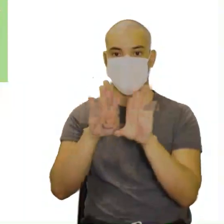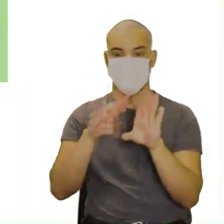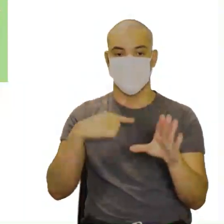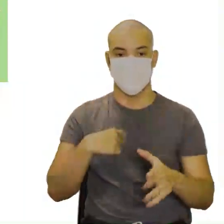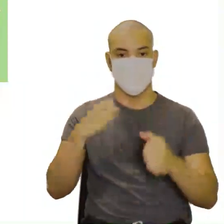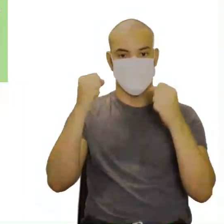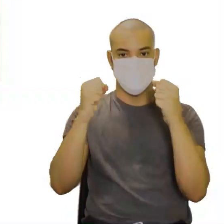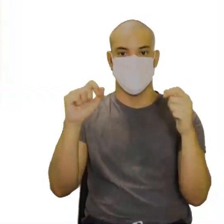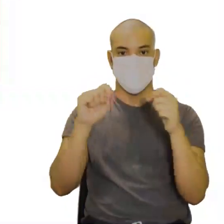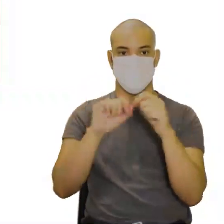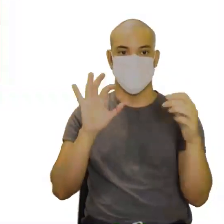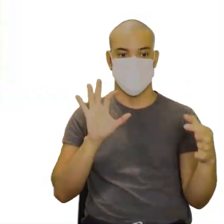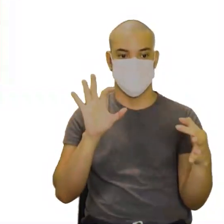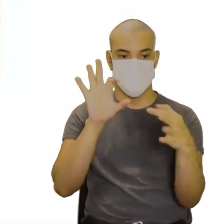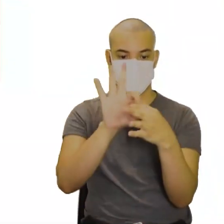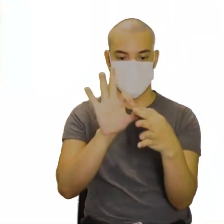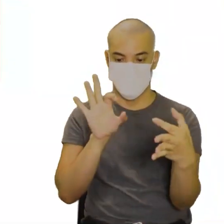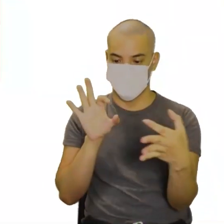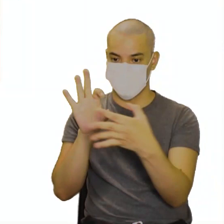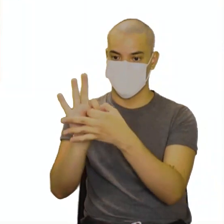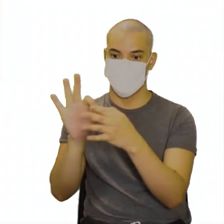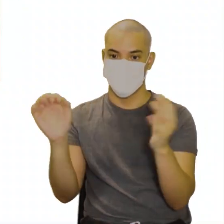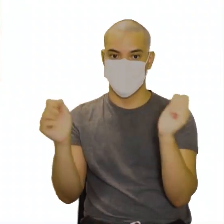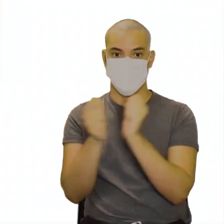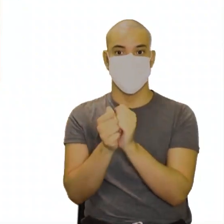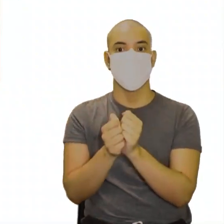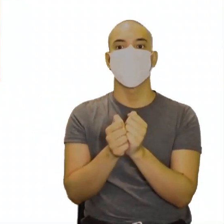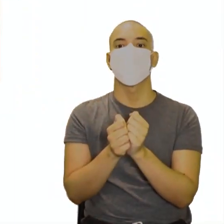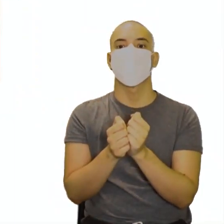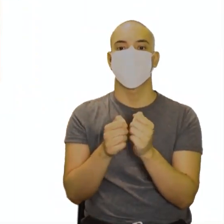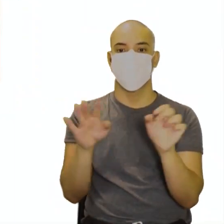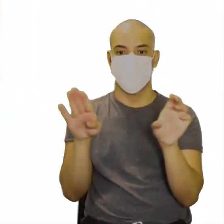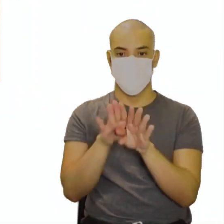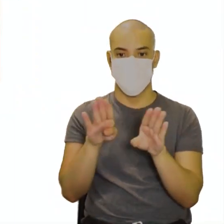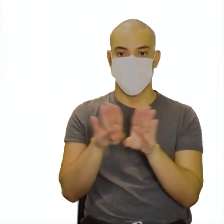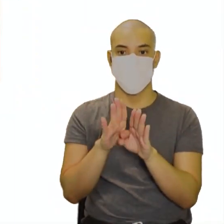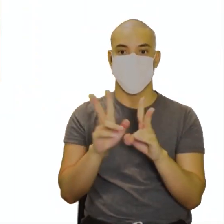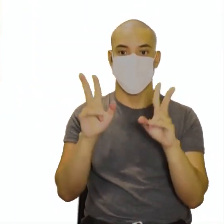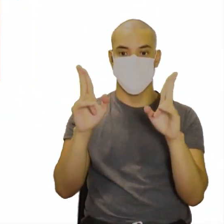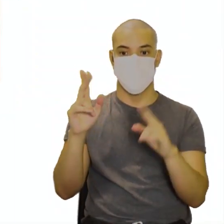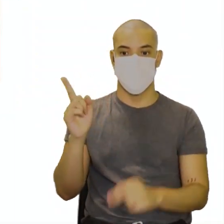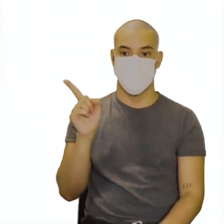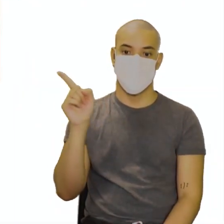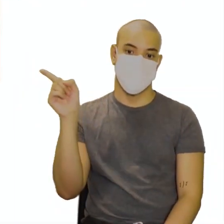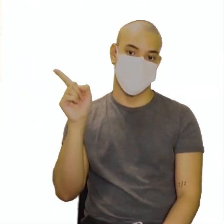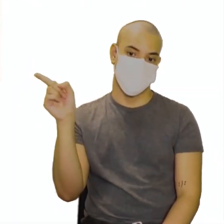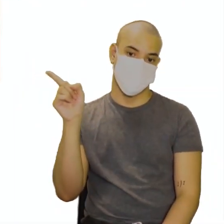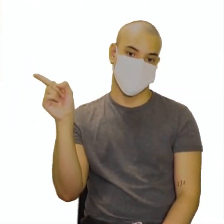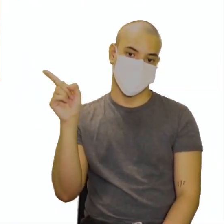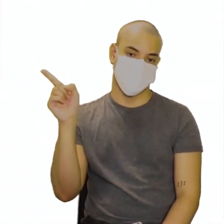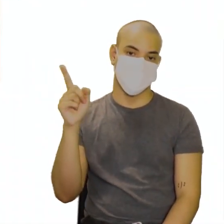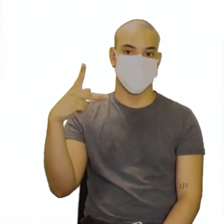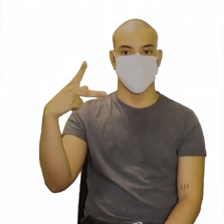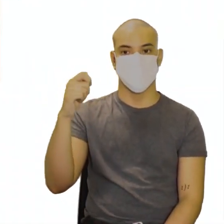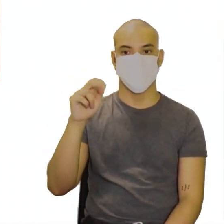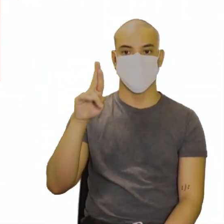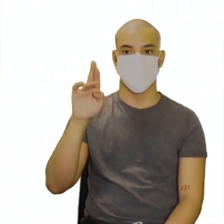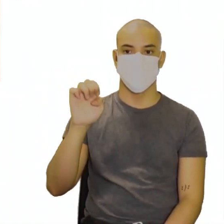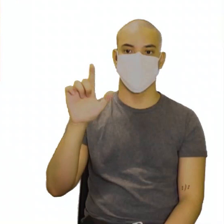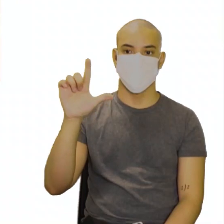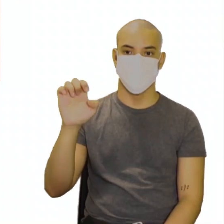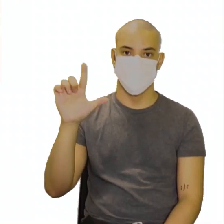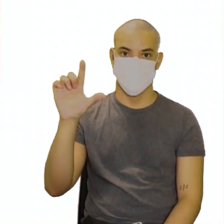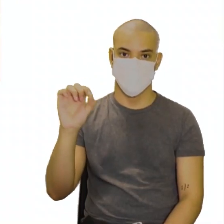fazer a associação de geradores em paralelo, como mostra essa figura aqui. O que nós vimos nessa